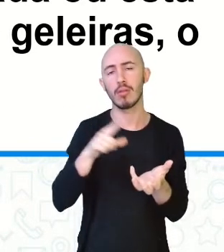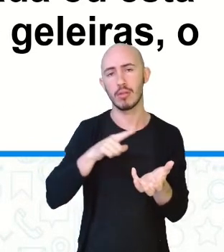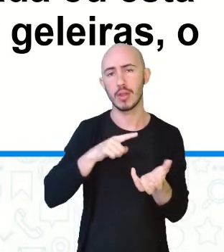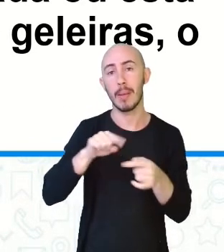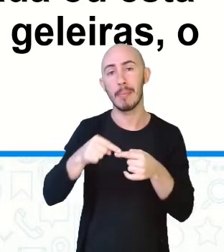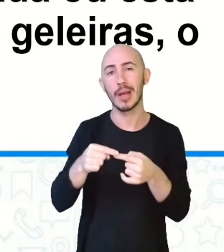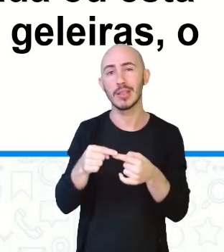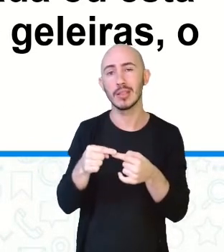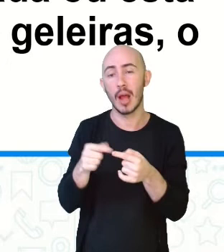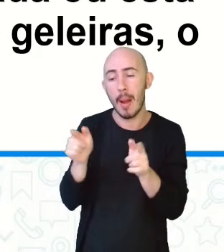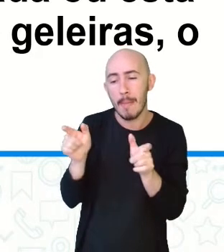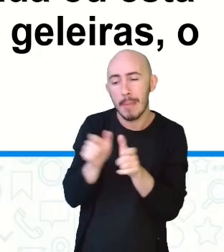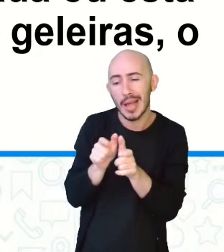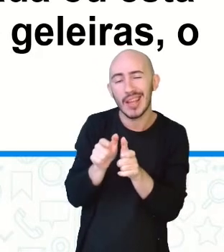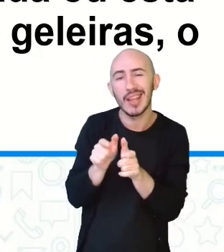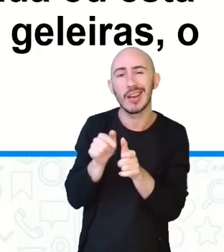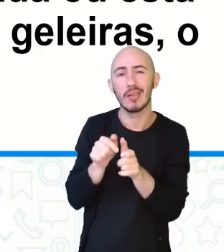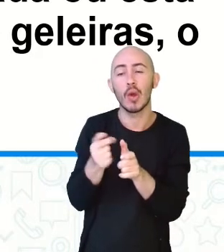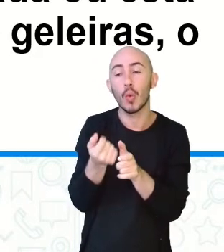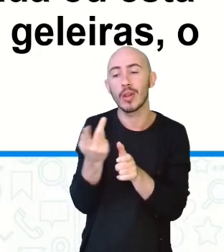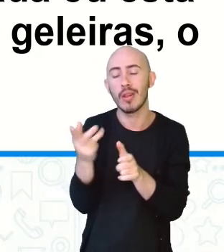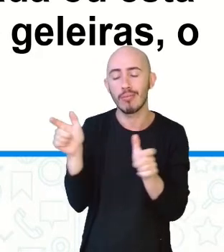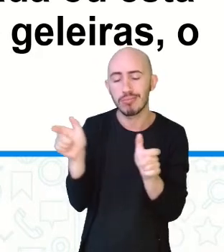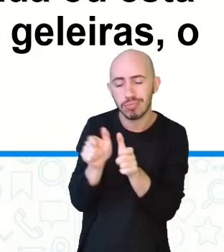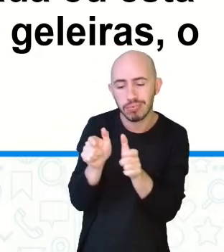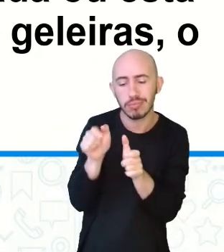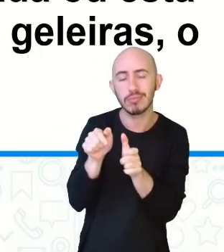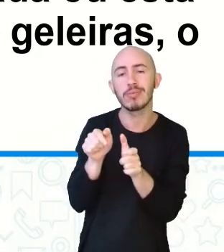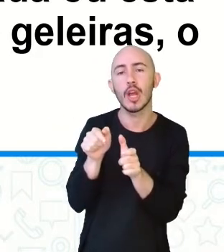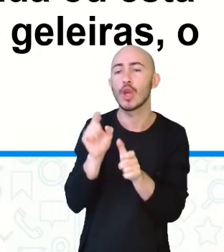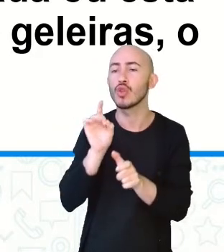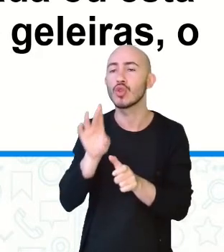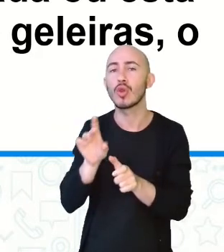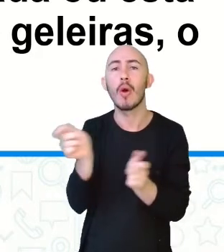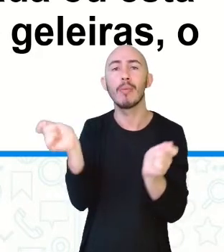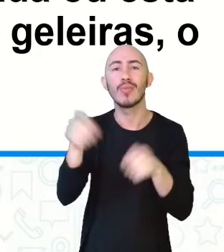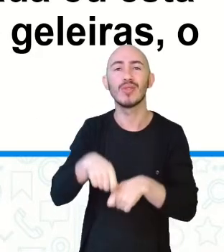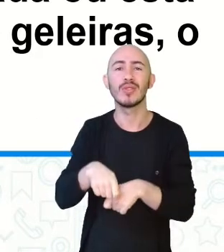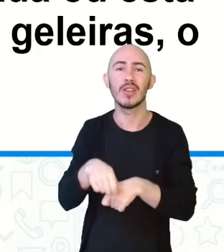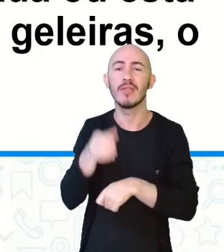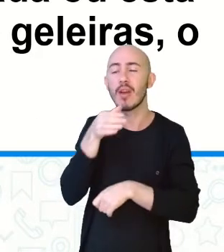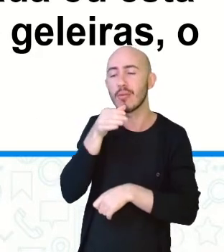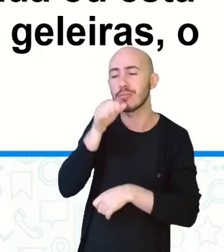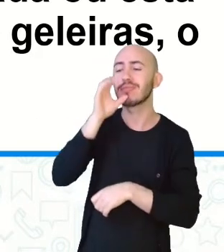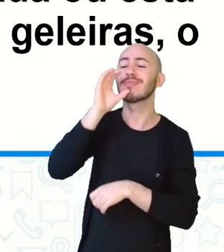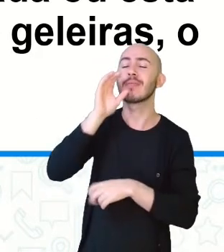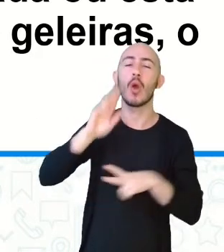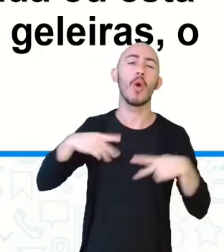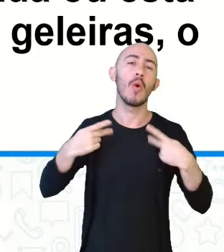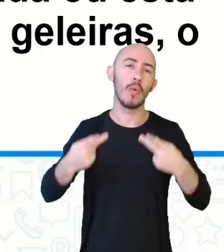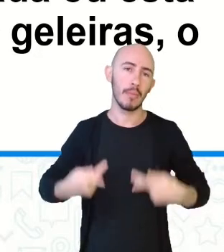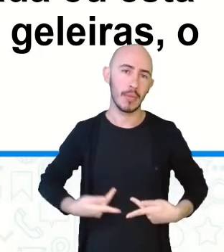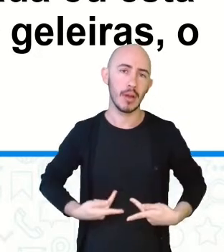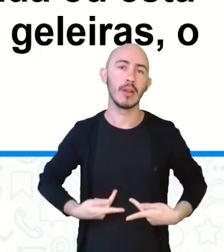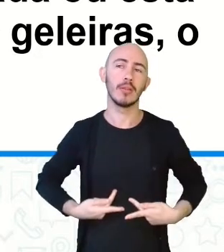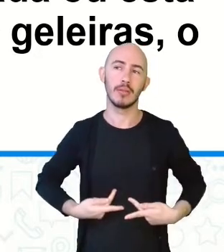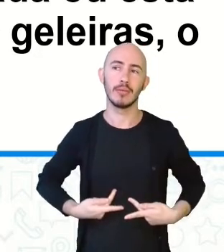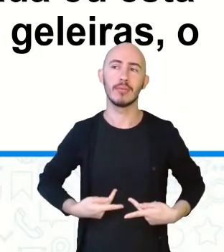pequena quantidade dessa água pode ser aproveitada para o consumo humano, já que a